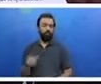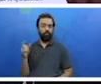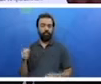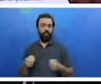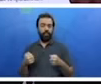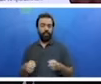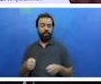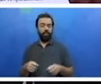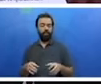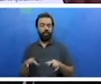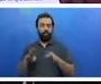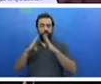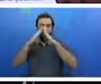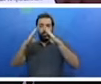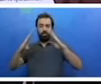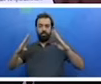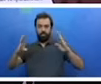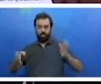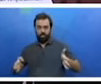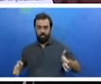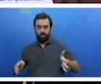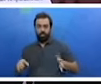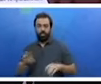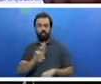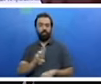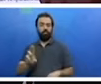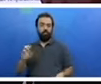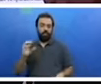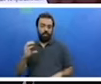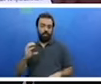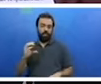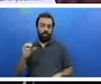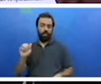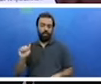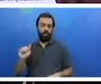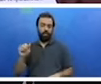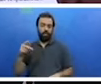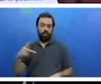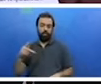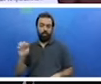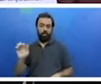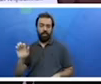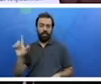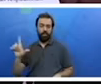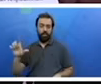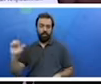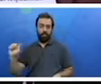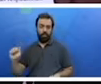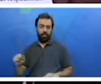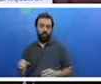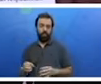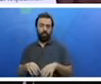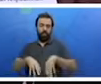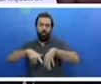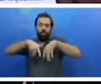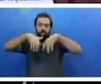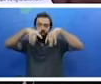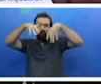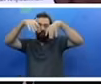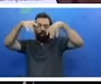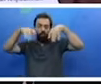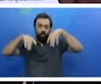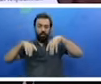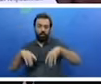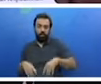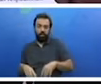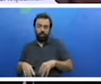uma capela, onde os ácidos eles ficam aqui dentro e todo o vapor que é inalado, que a gente não vê,